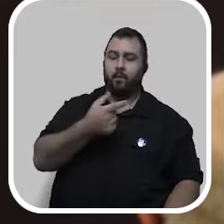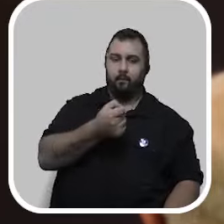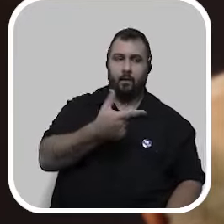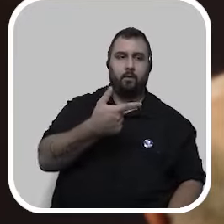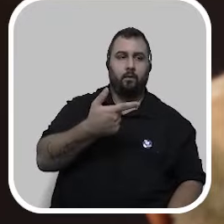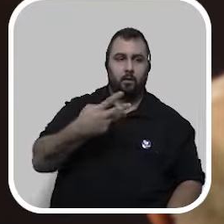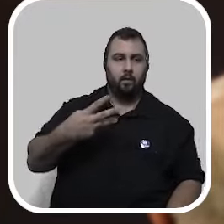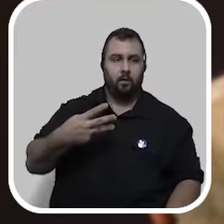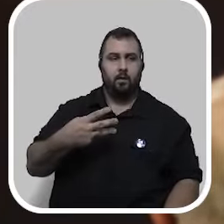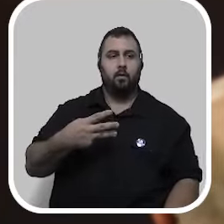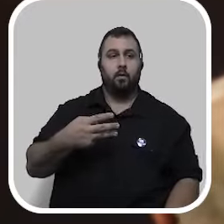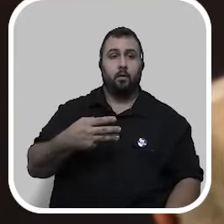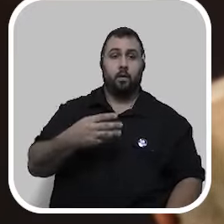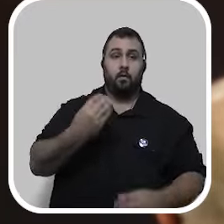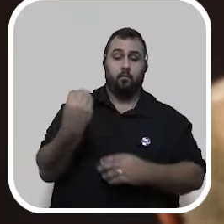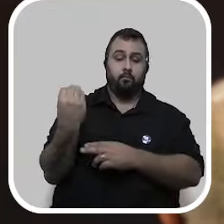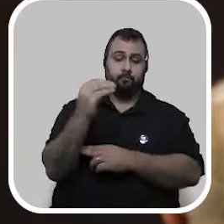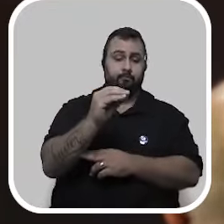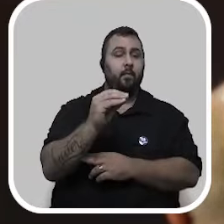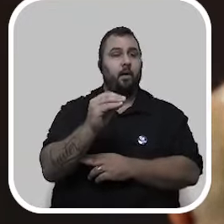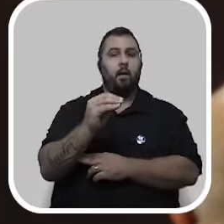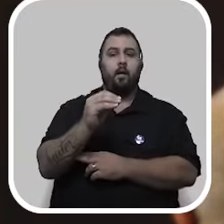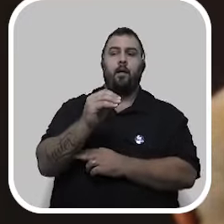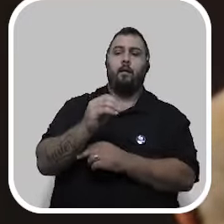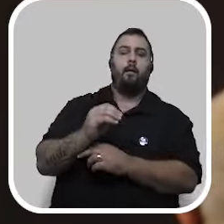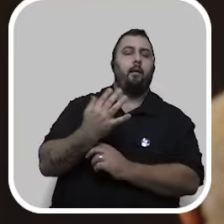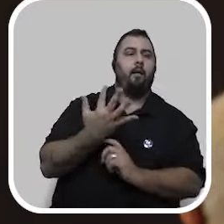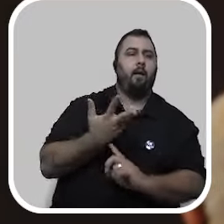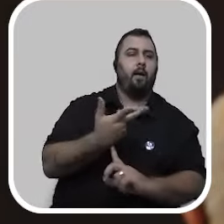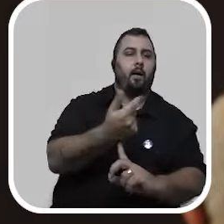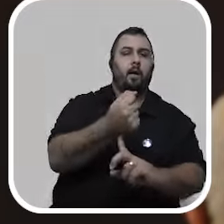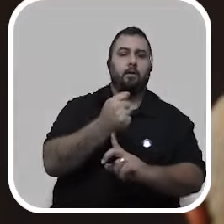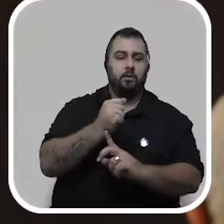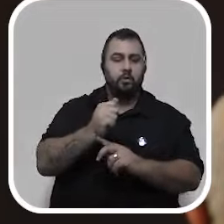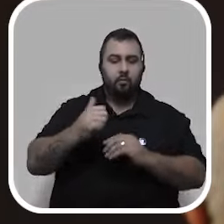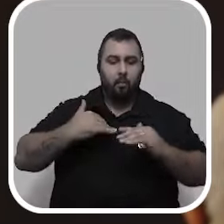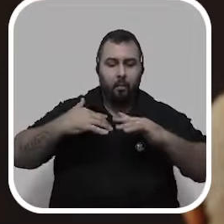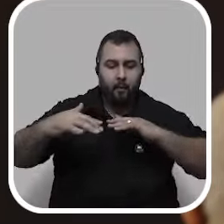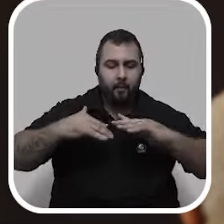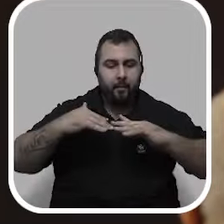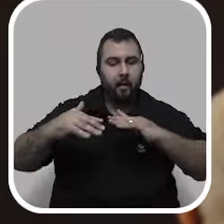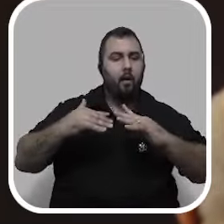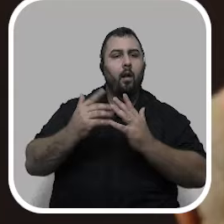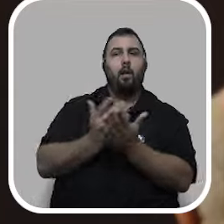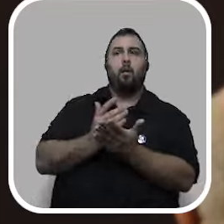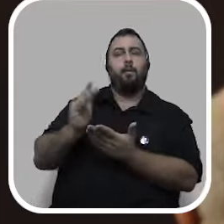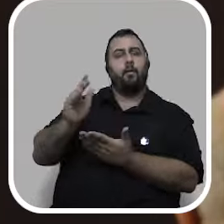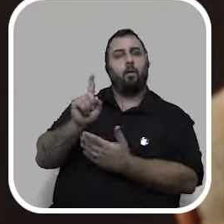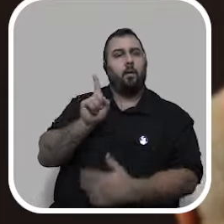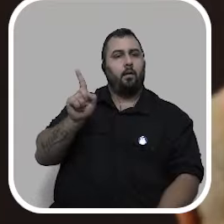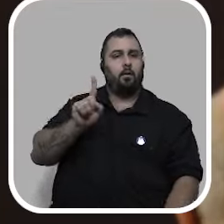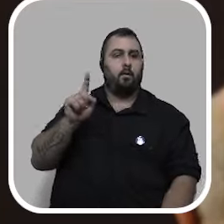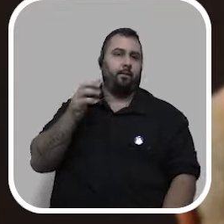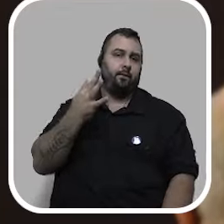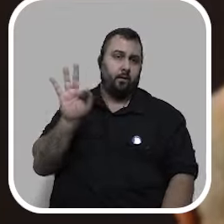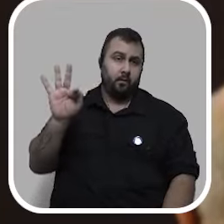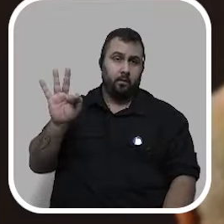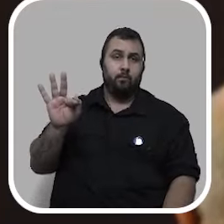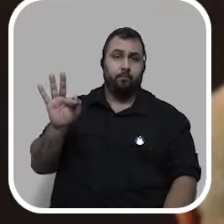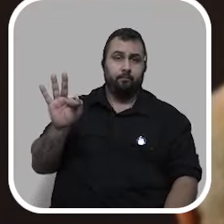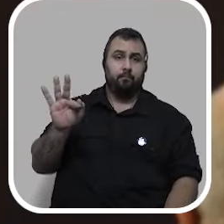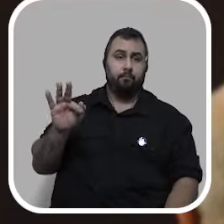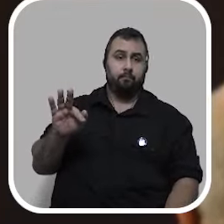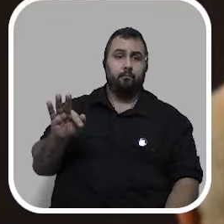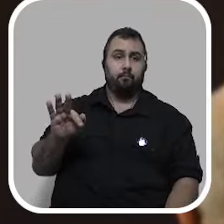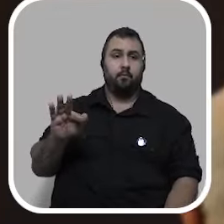inserindo muito a arte cinética no carnaval é uma arte que ela nasce em França né né e a gente utilizou